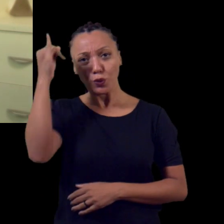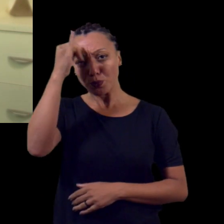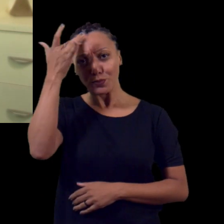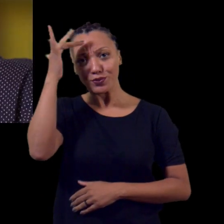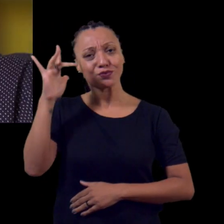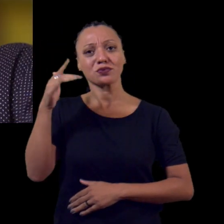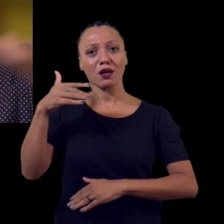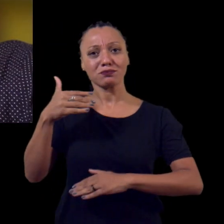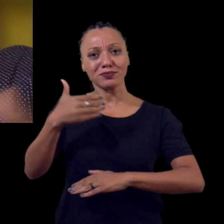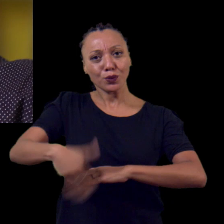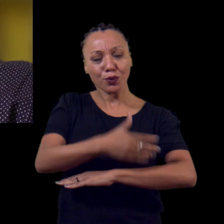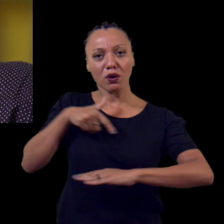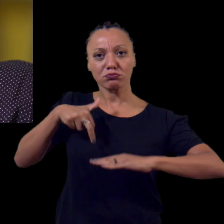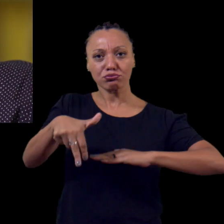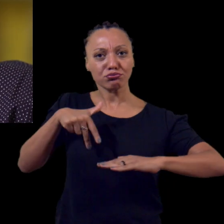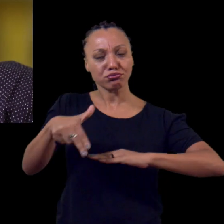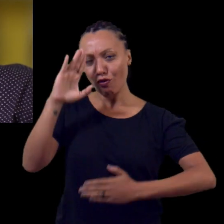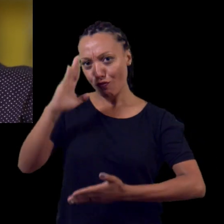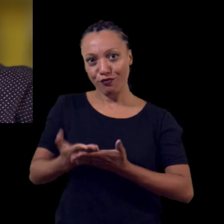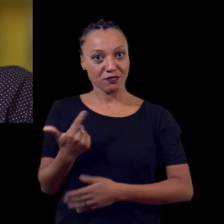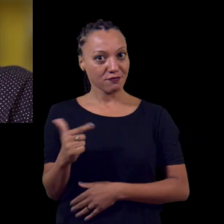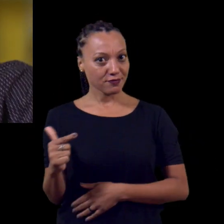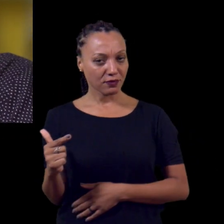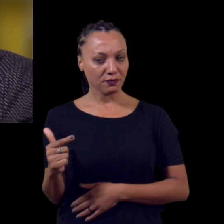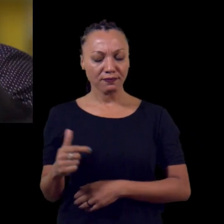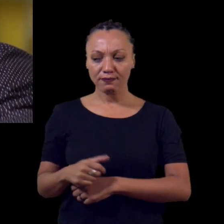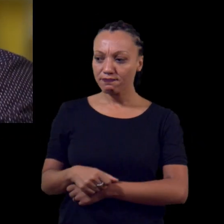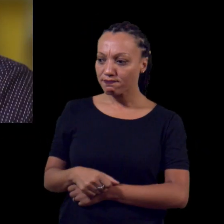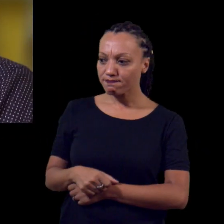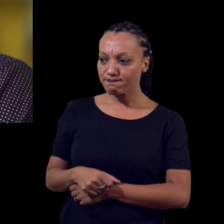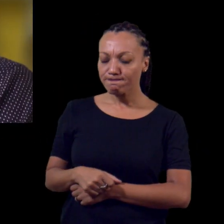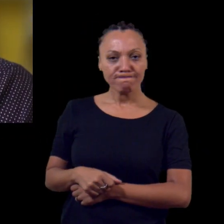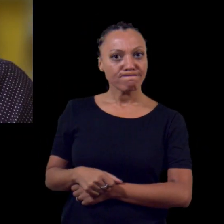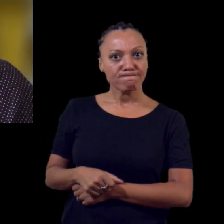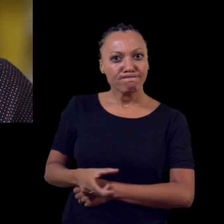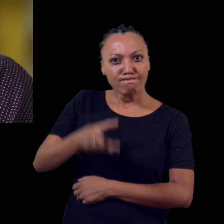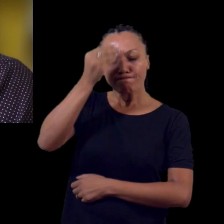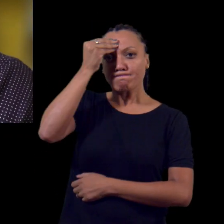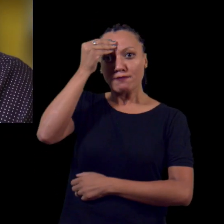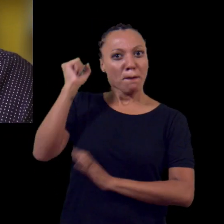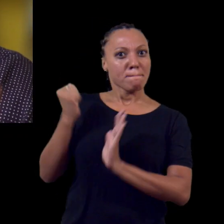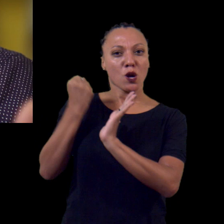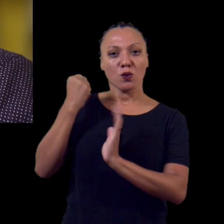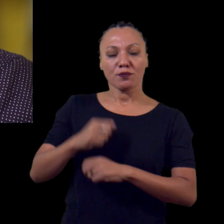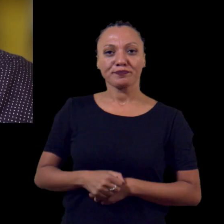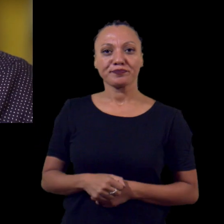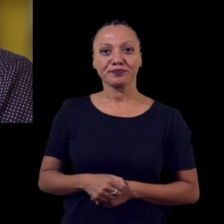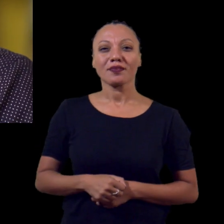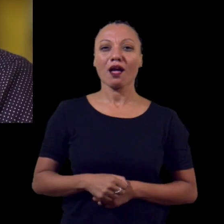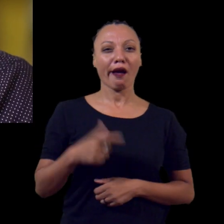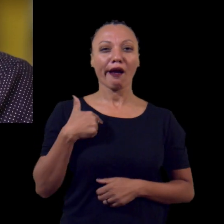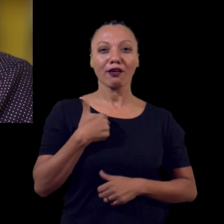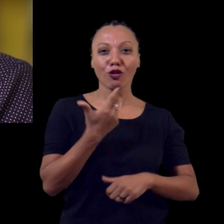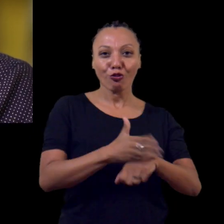me marcou. E eu separei a turma e coloquei uma parte para cruzar e a outra para cabecear. E eu percebi que os meninos pulavam 5,